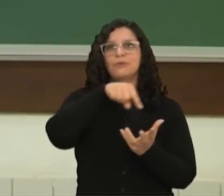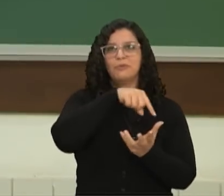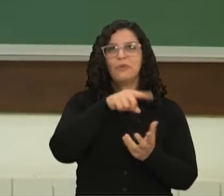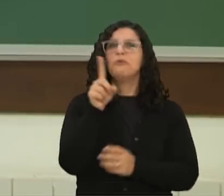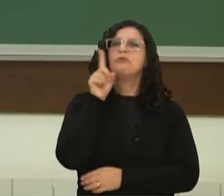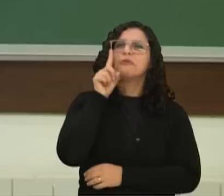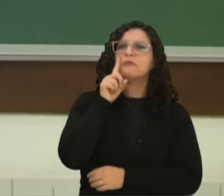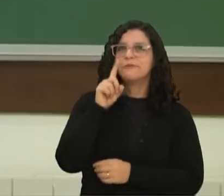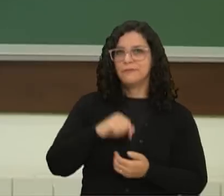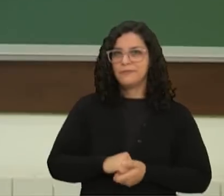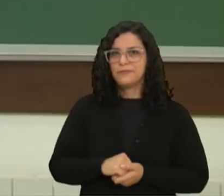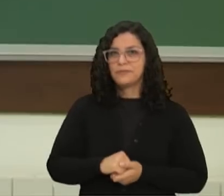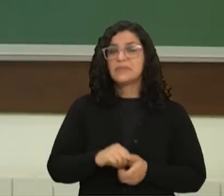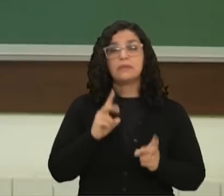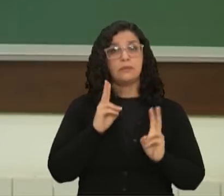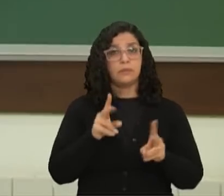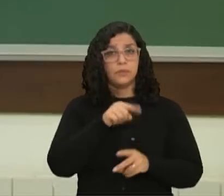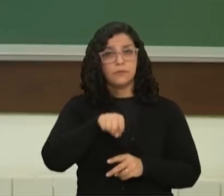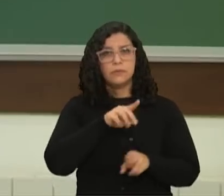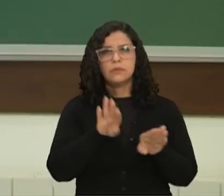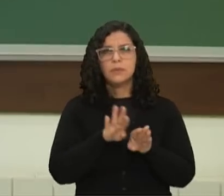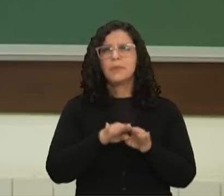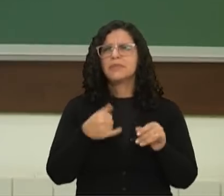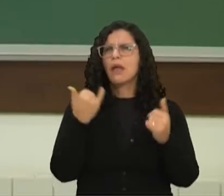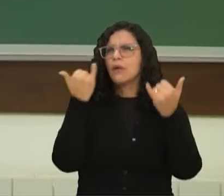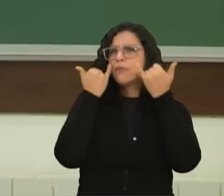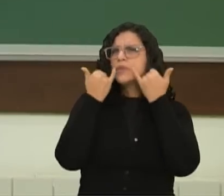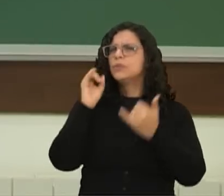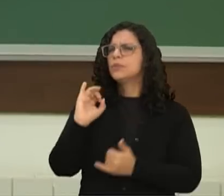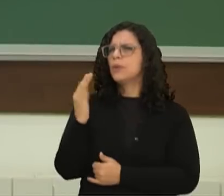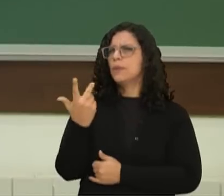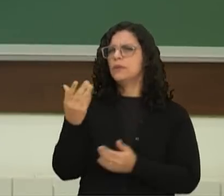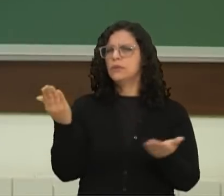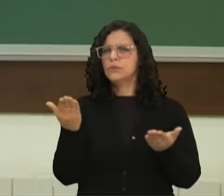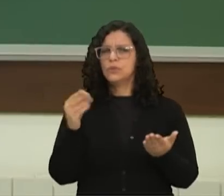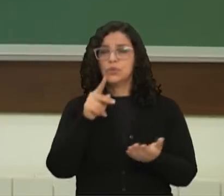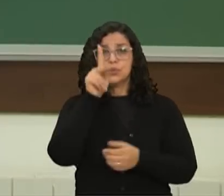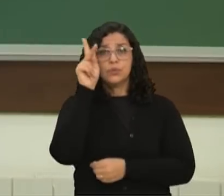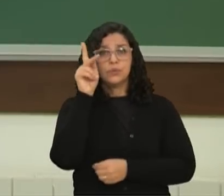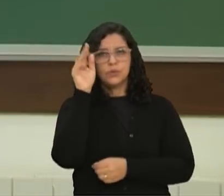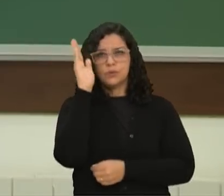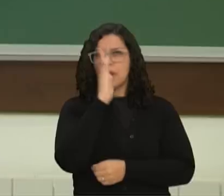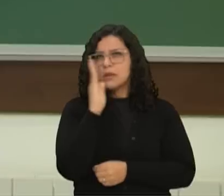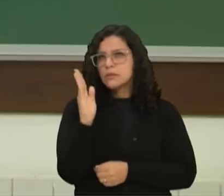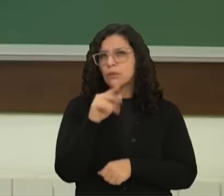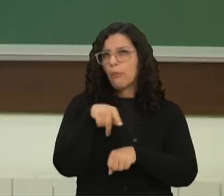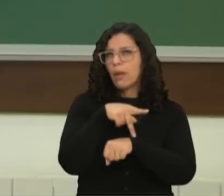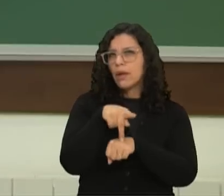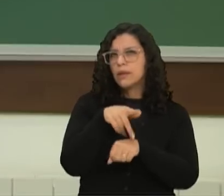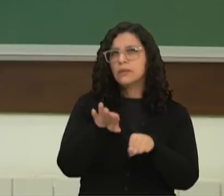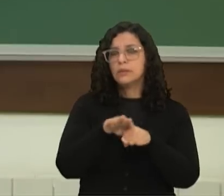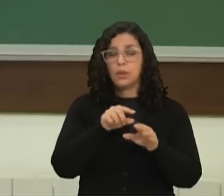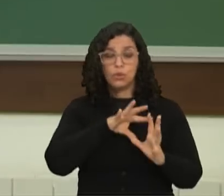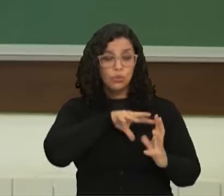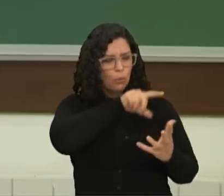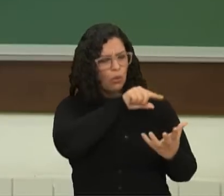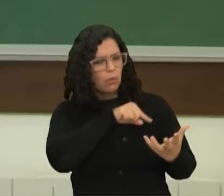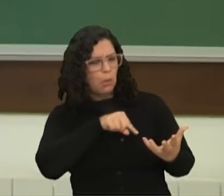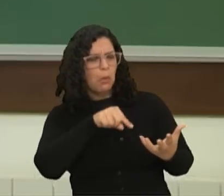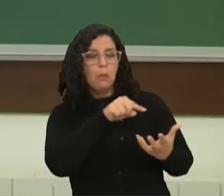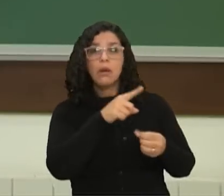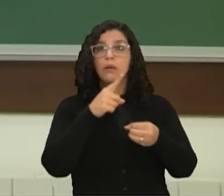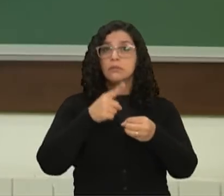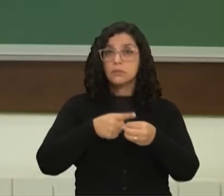nosso dia a dia. Então, é sempre bom você estar informado sobre o que está acontecendo no país, o que está acontecendo no mundo, na